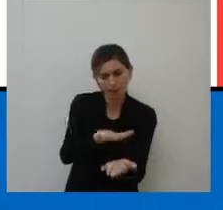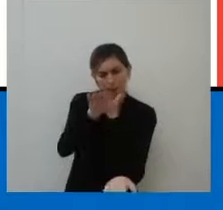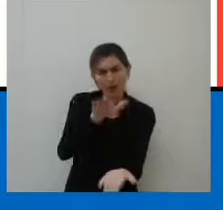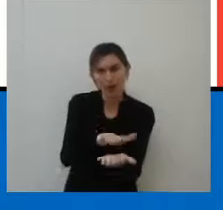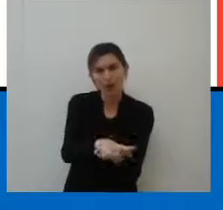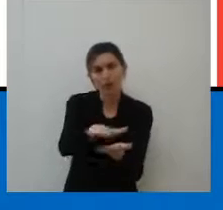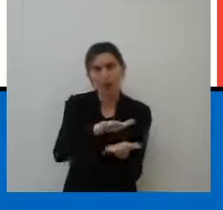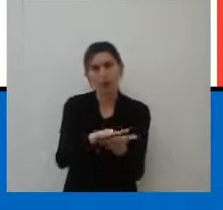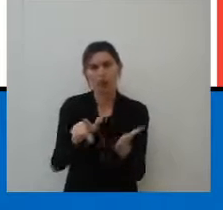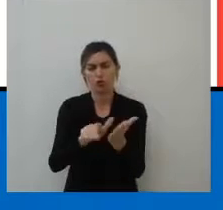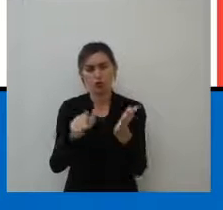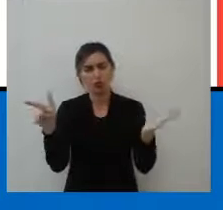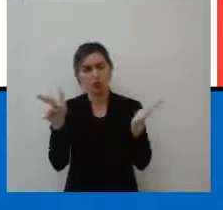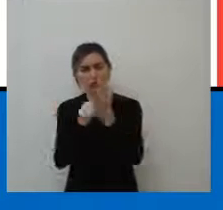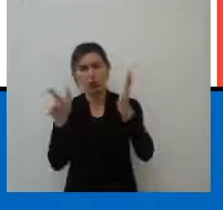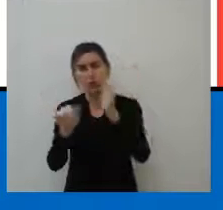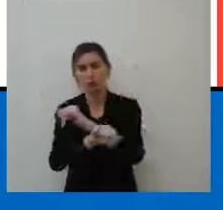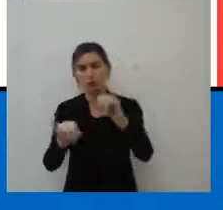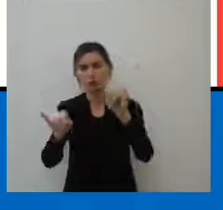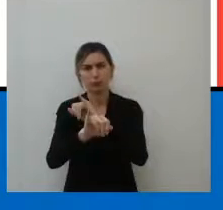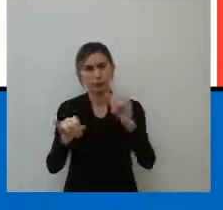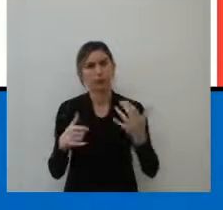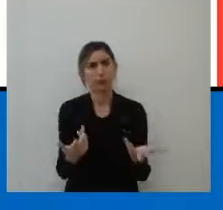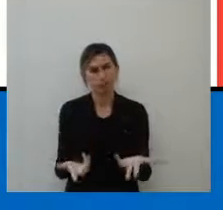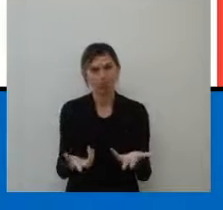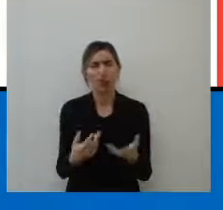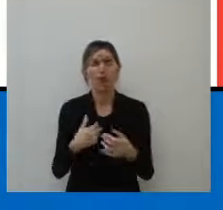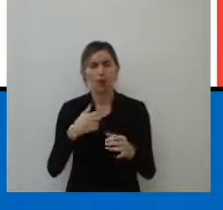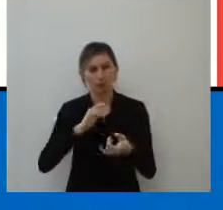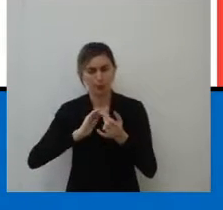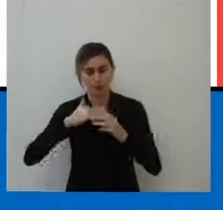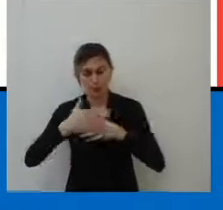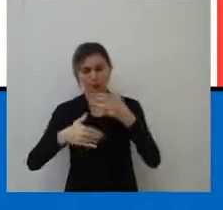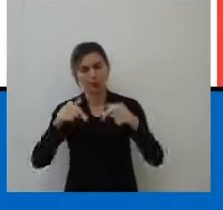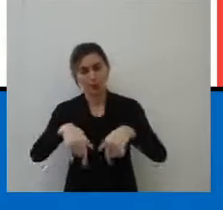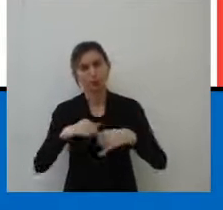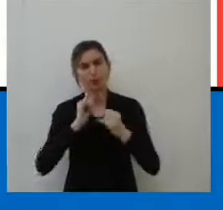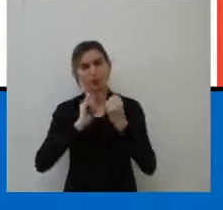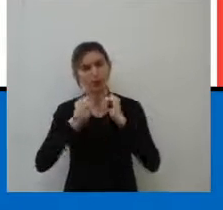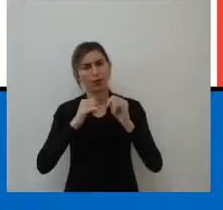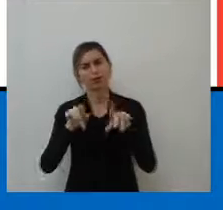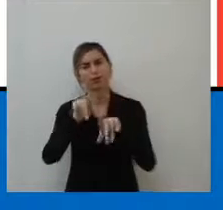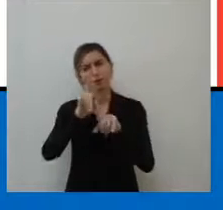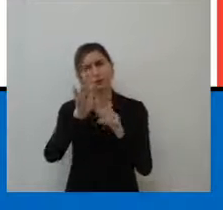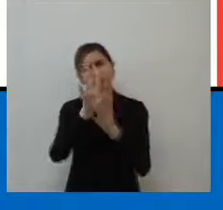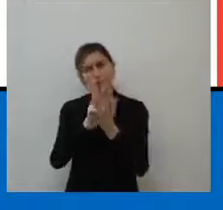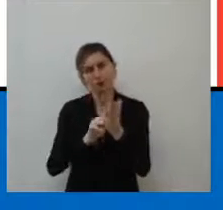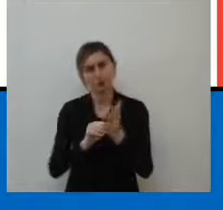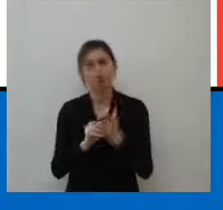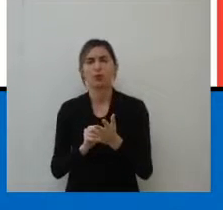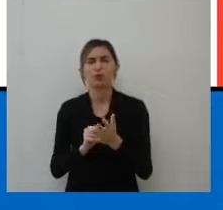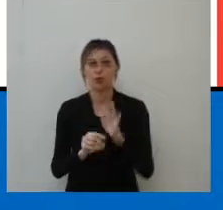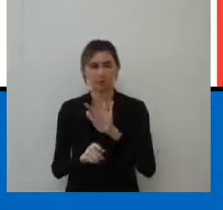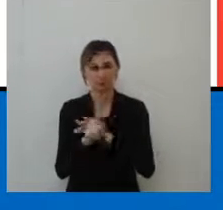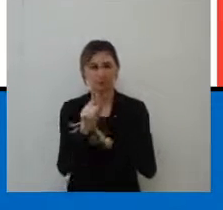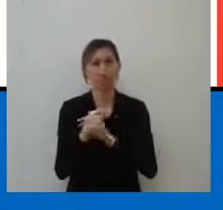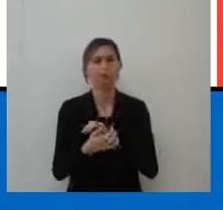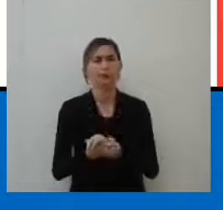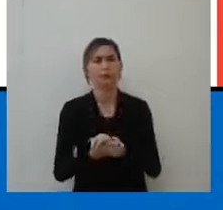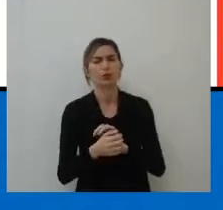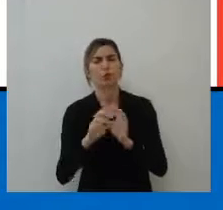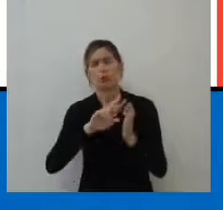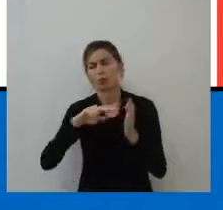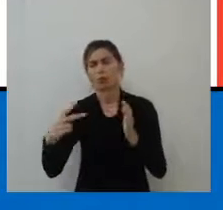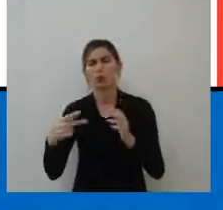mais jornais, as pessoas também começaram aqui nesse processo da internet a se copiar. Então vamos lá para a perguntinha, tá? O